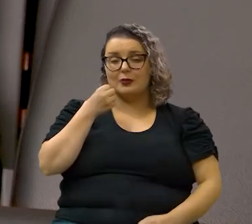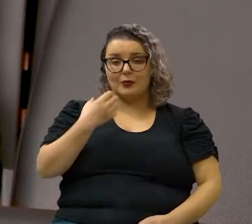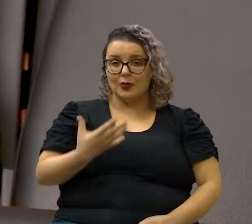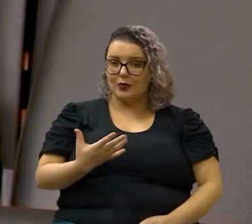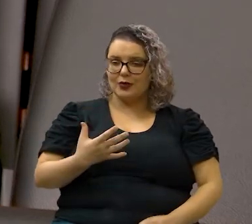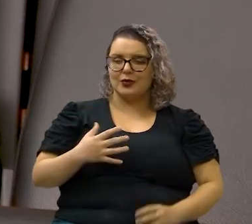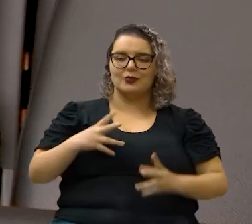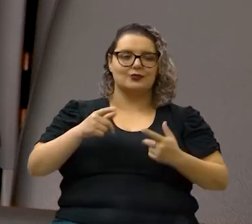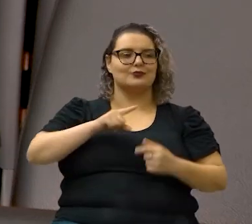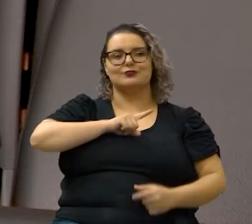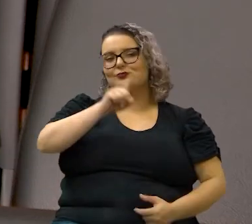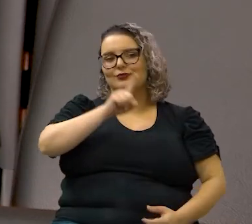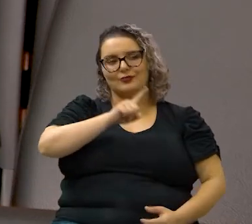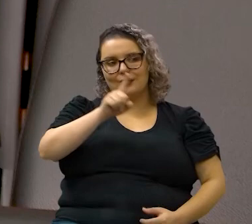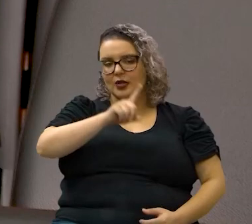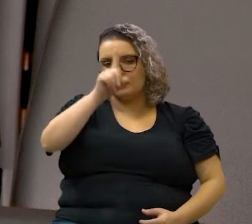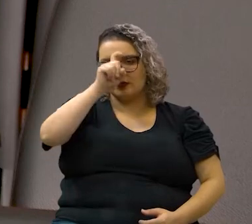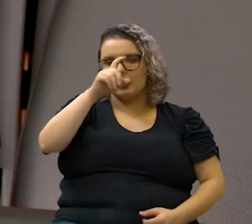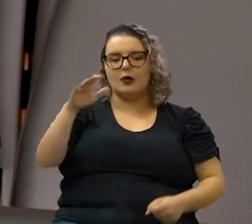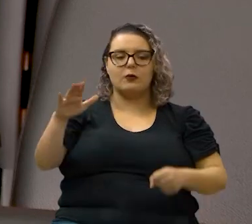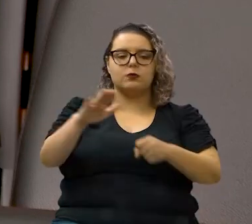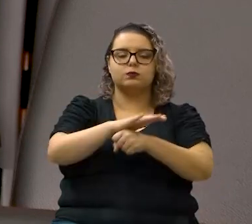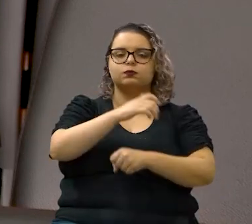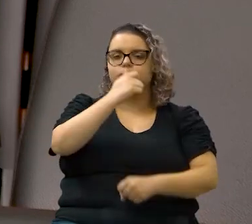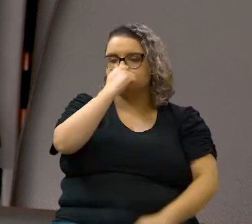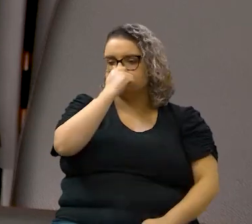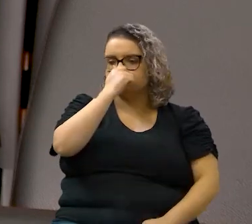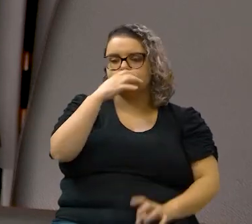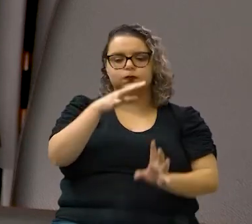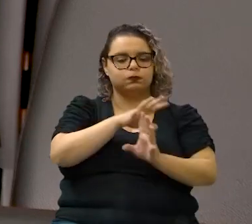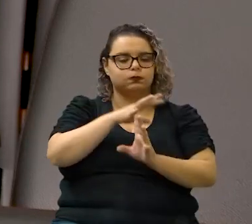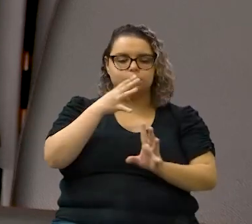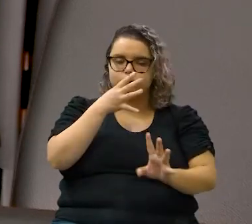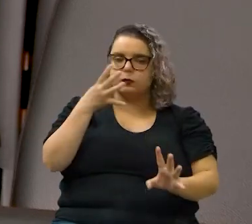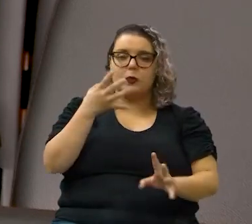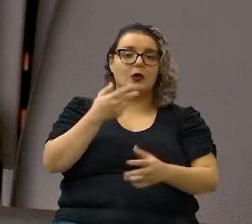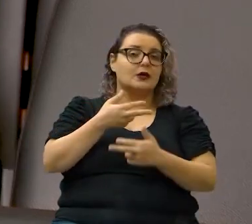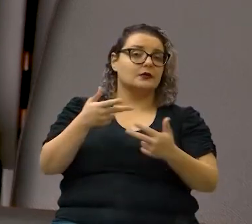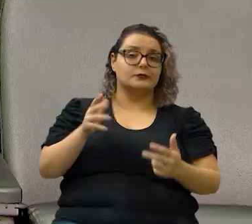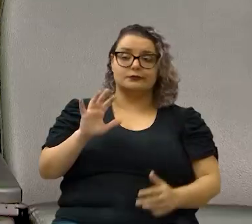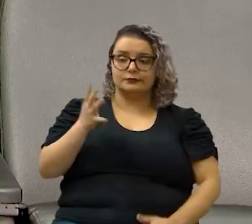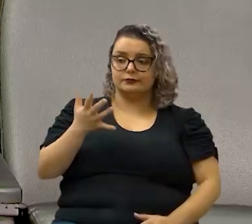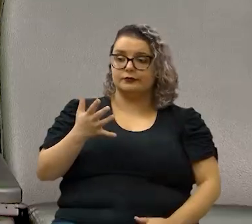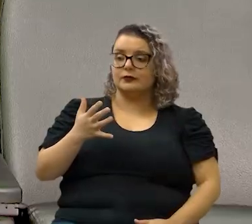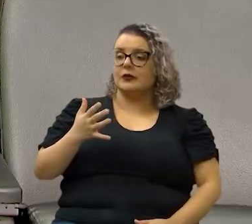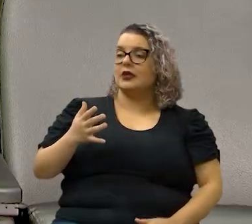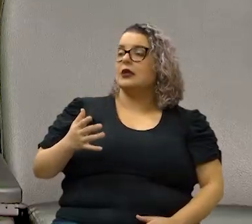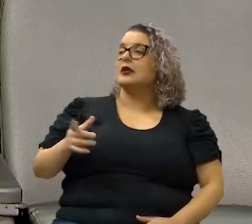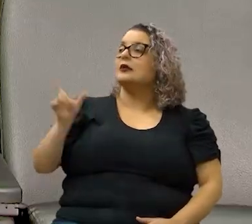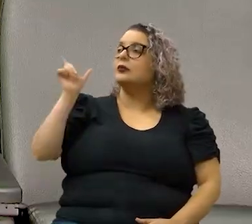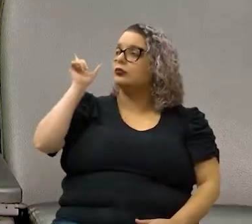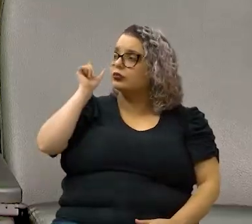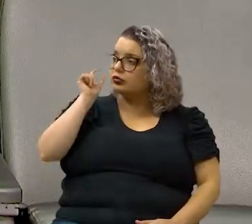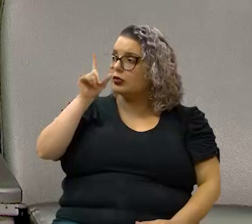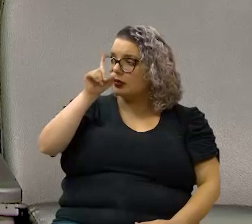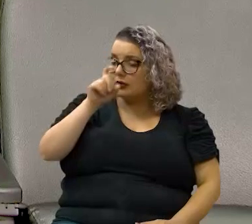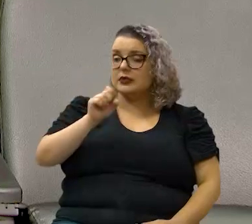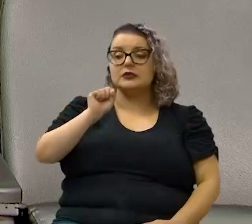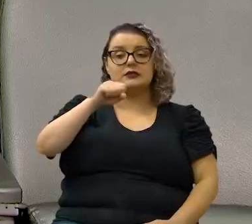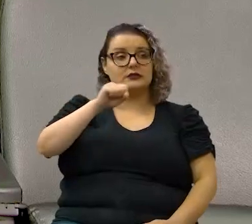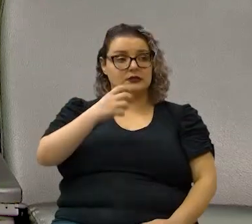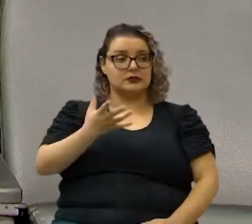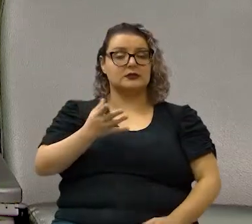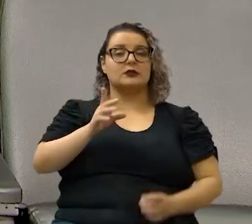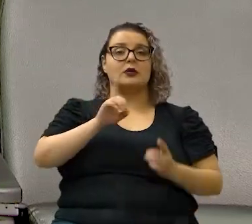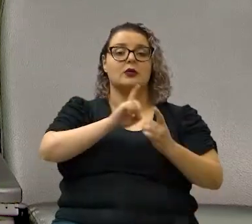bem, todo mundo vai para o hospital. E aí o hospital fica lotado, com fila, etc. E a coisa não funciona. Descongestiona, então. Então